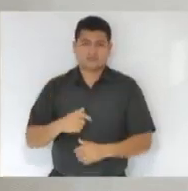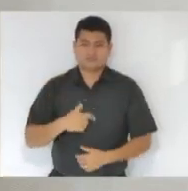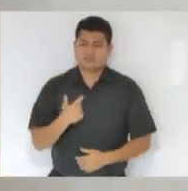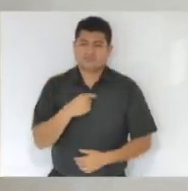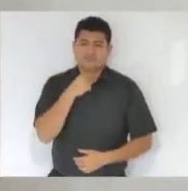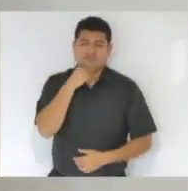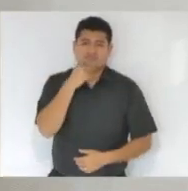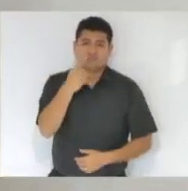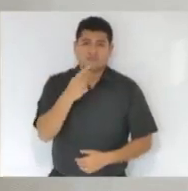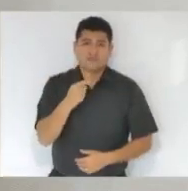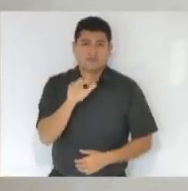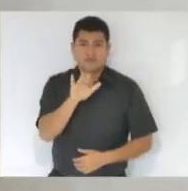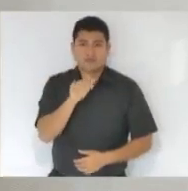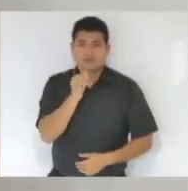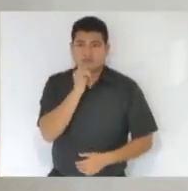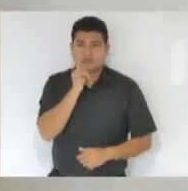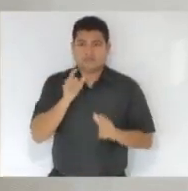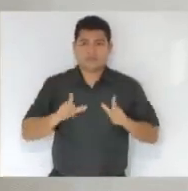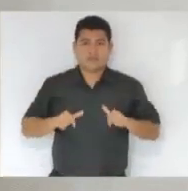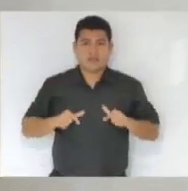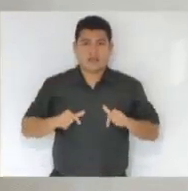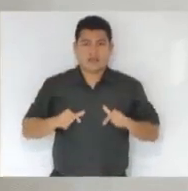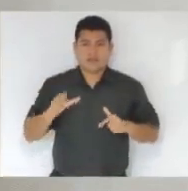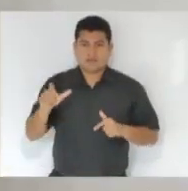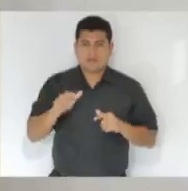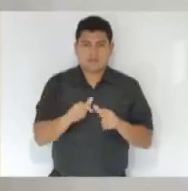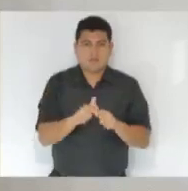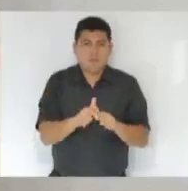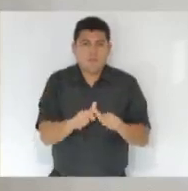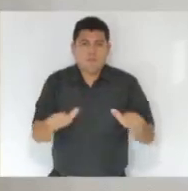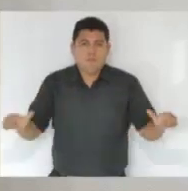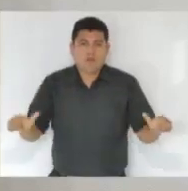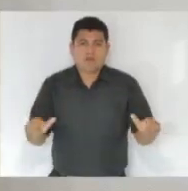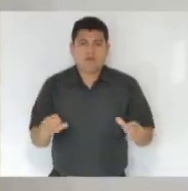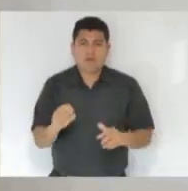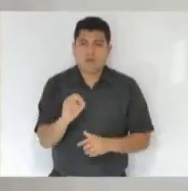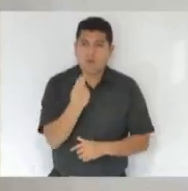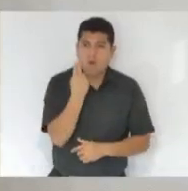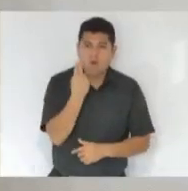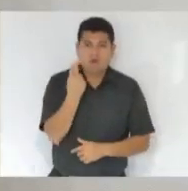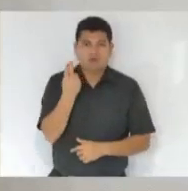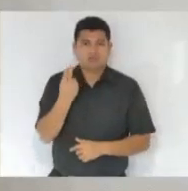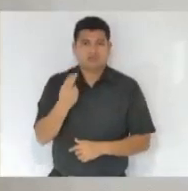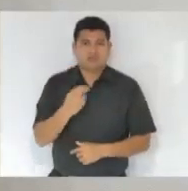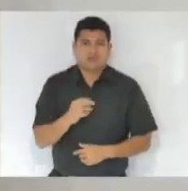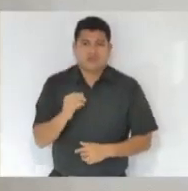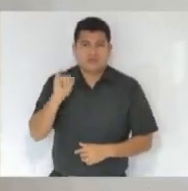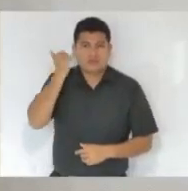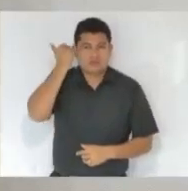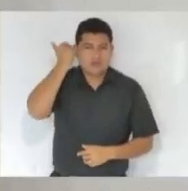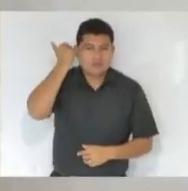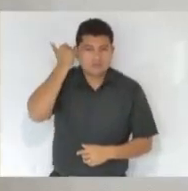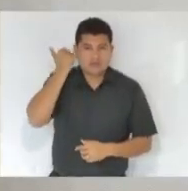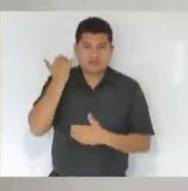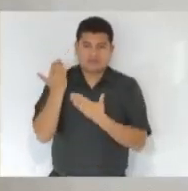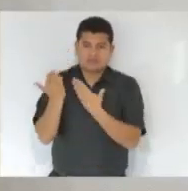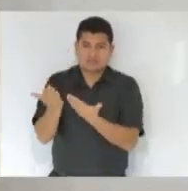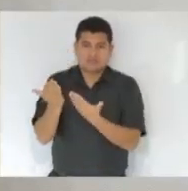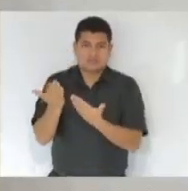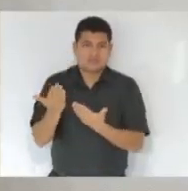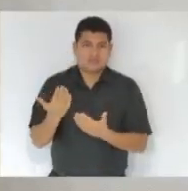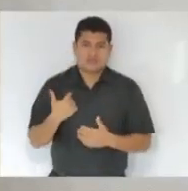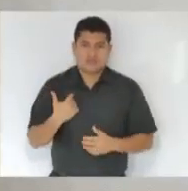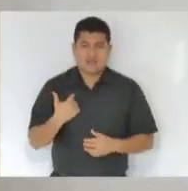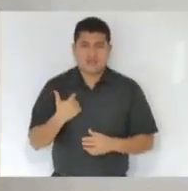como Israel, que é um deserto, ou Hong Kong, que é uma pedra, e Singapura, que é um minúsculo país no meio